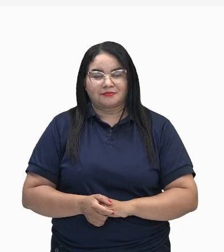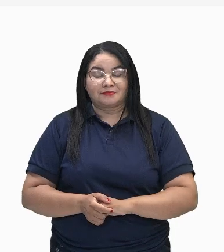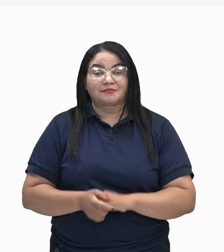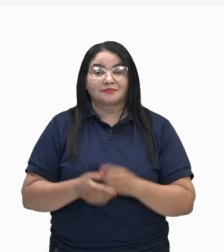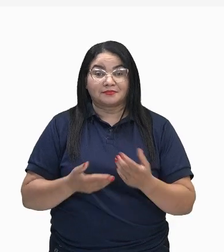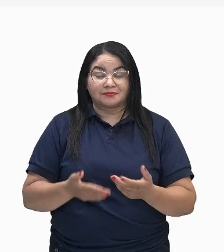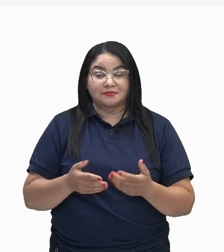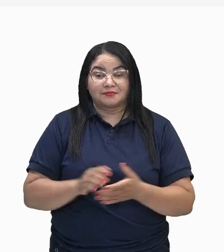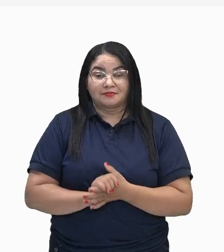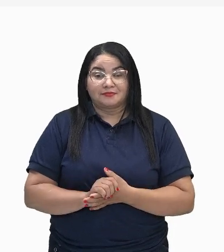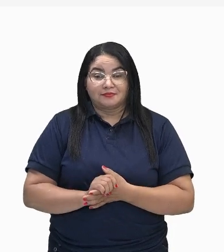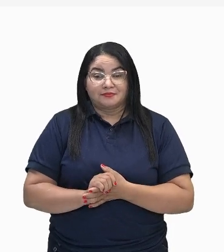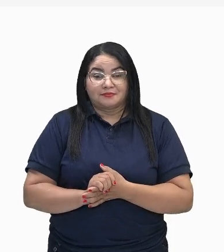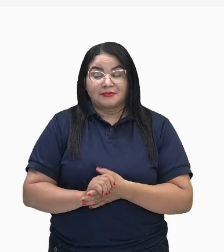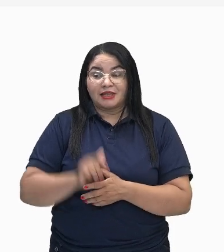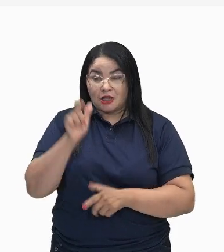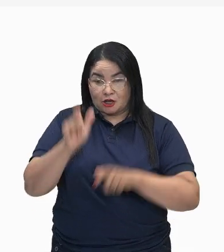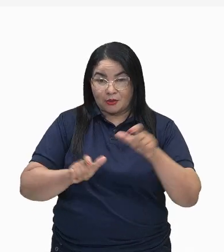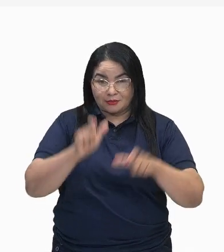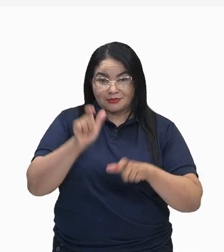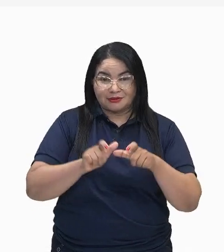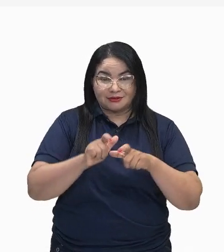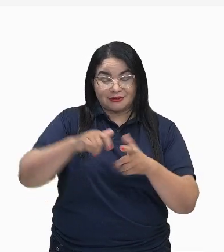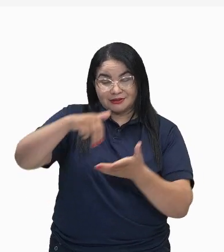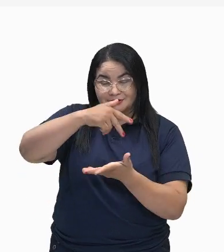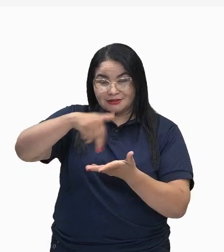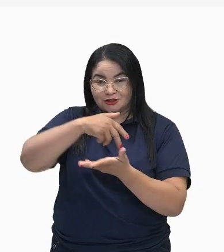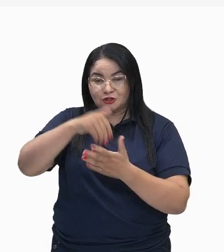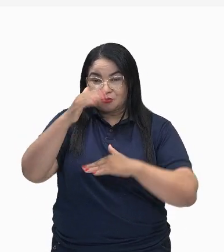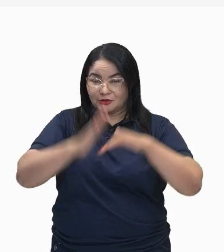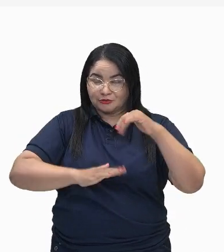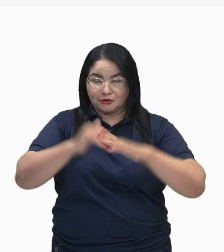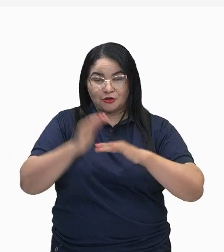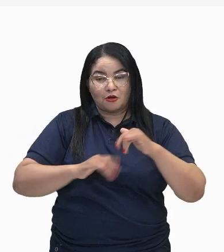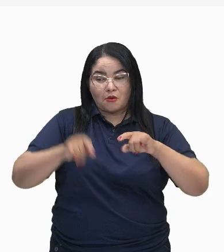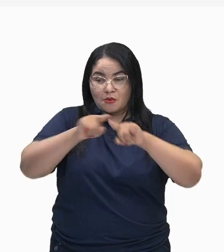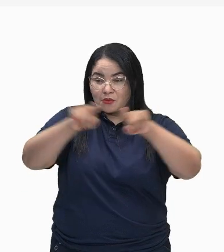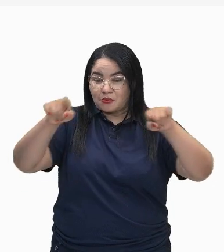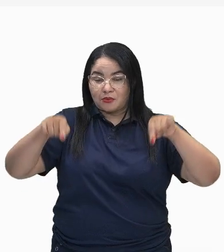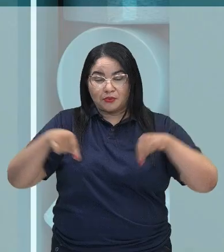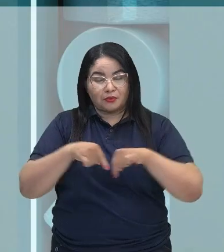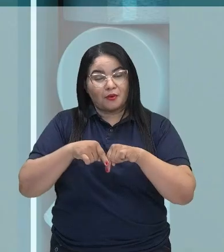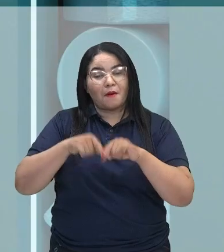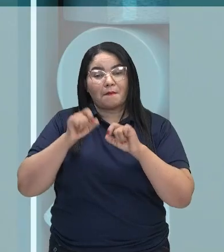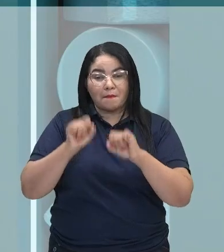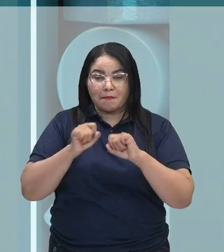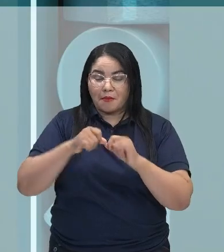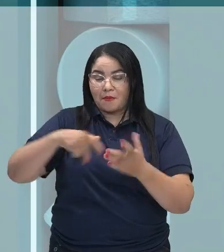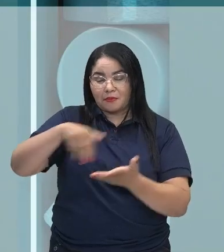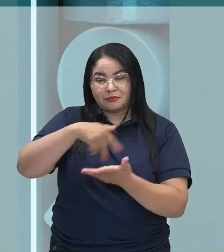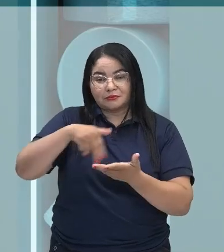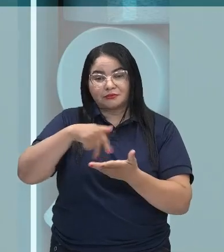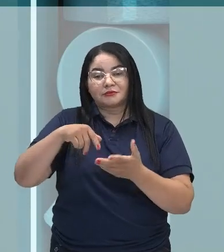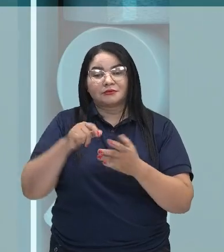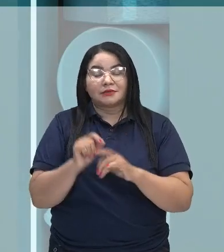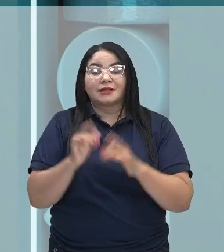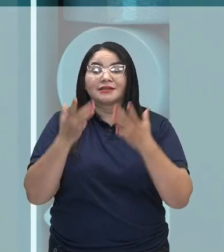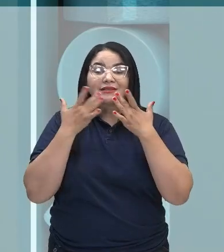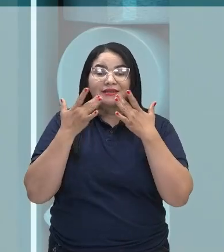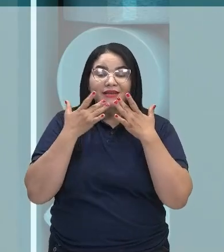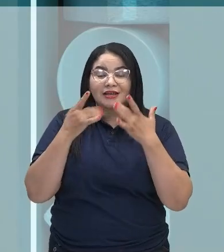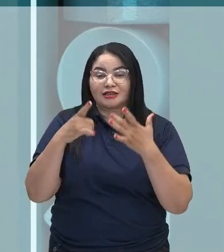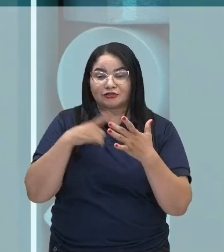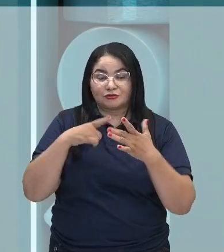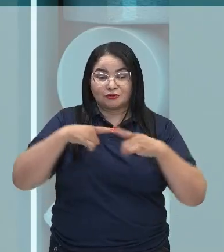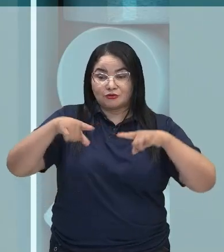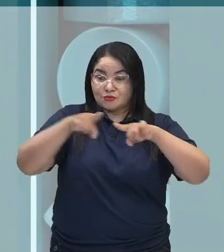espaço dos dançarinos pode dançar em qualquer espaço. Lá no teatro existe aquele